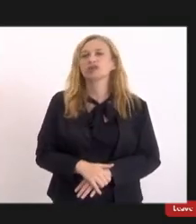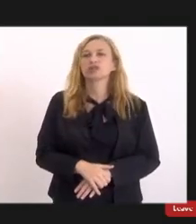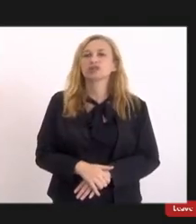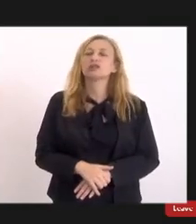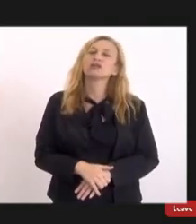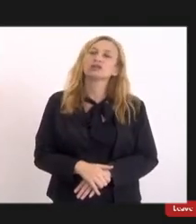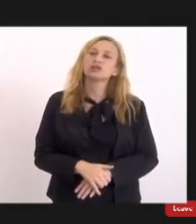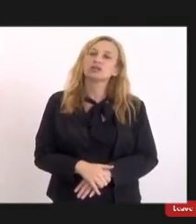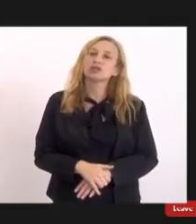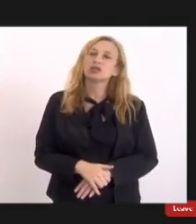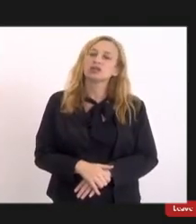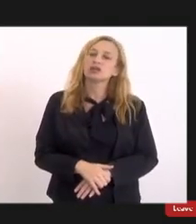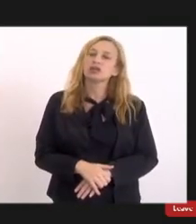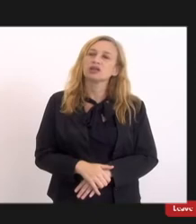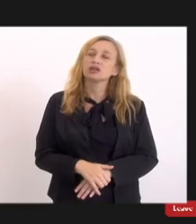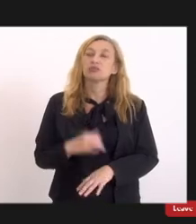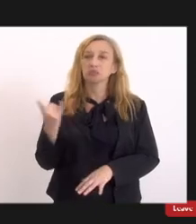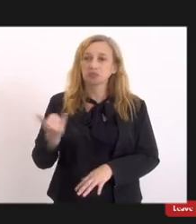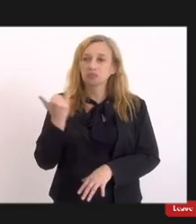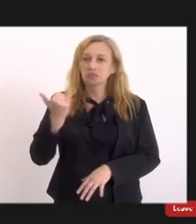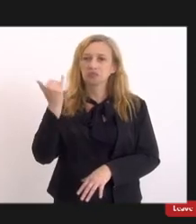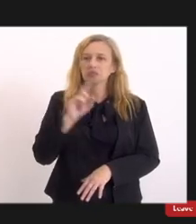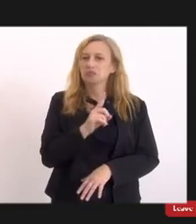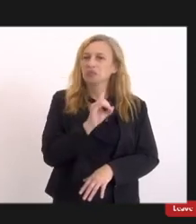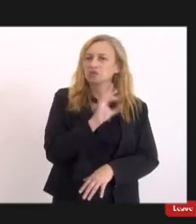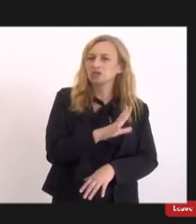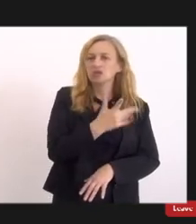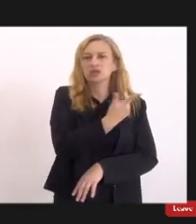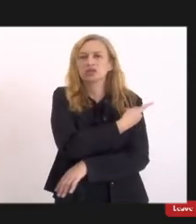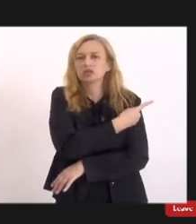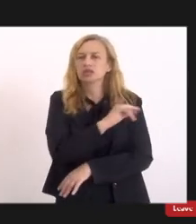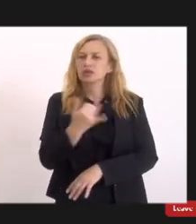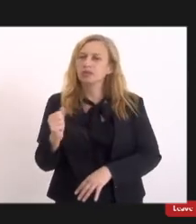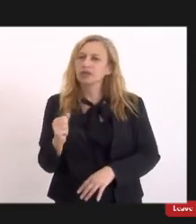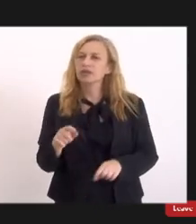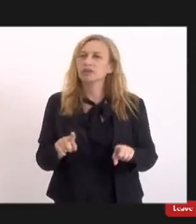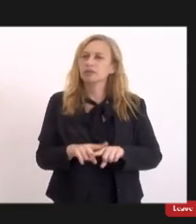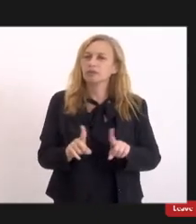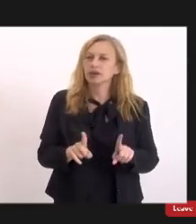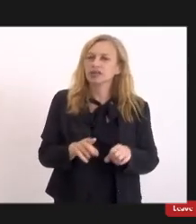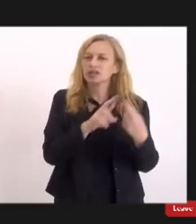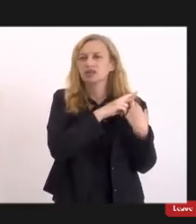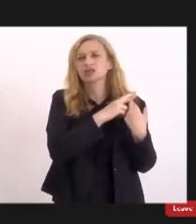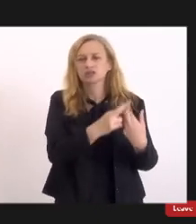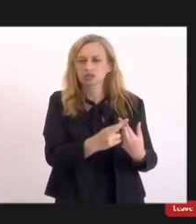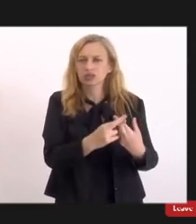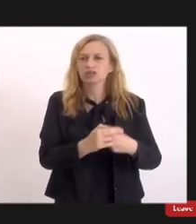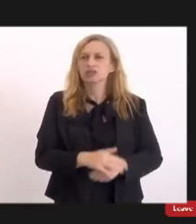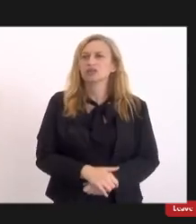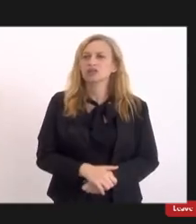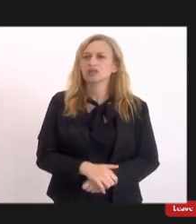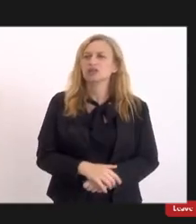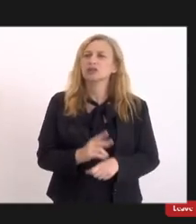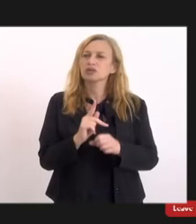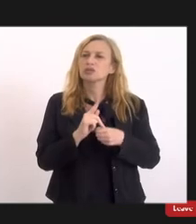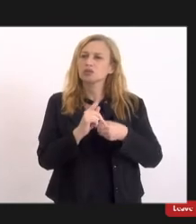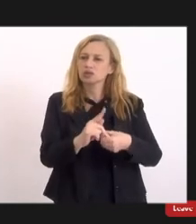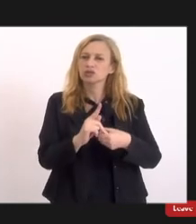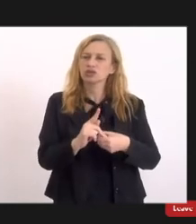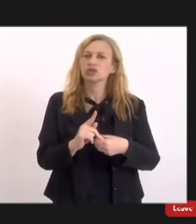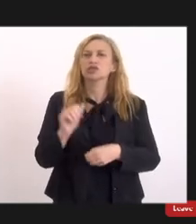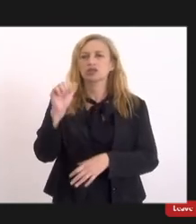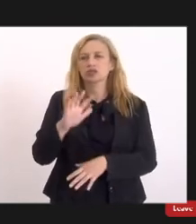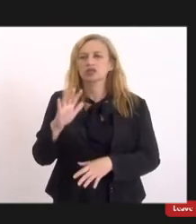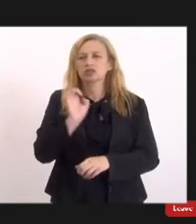né, inclusive era importante, né, não só a campanha de vacinação, como assim, a responsabilização. A Procuradoria-Geral do Estado do